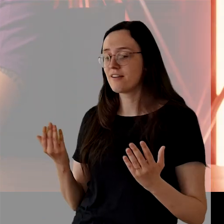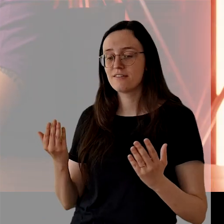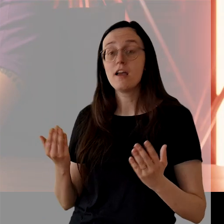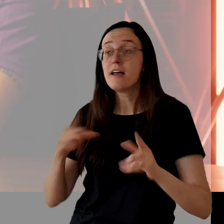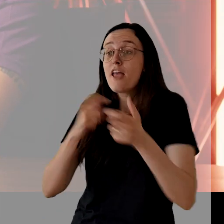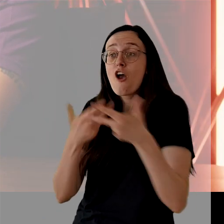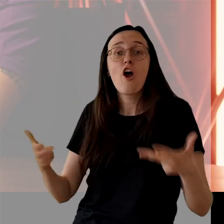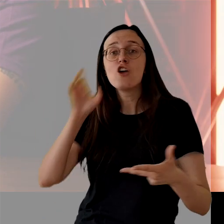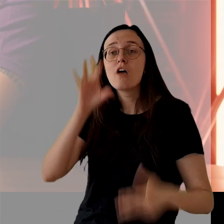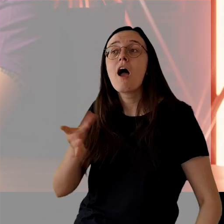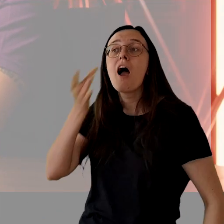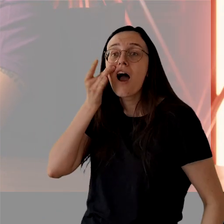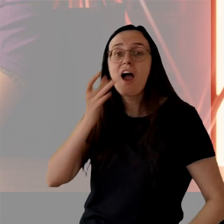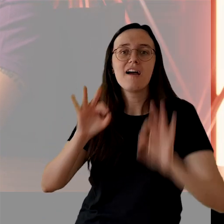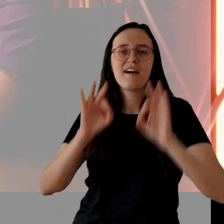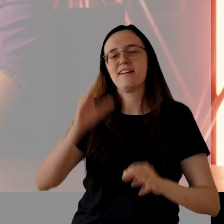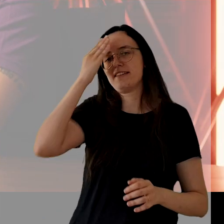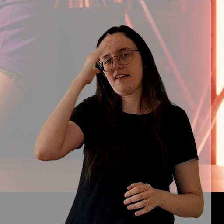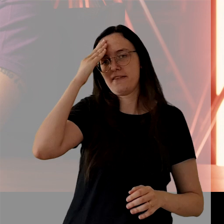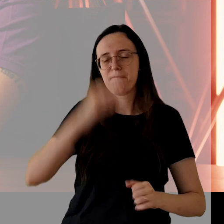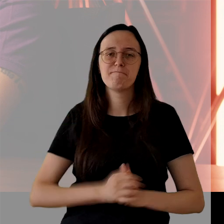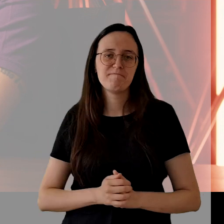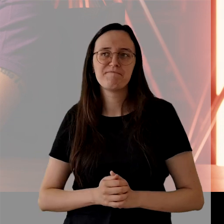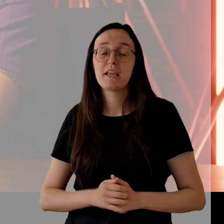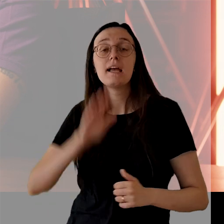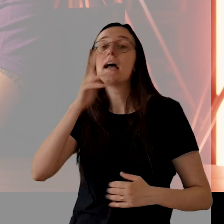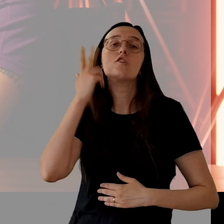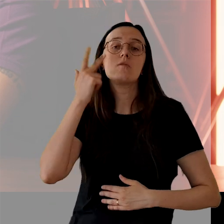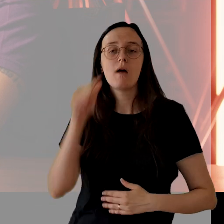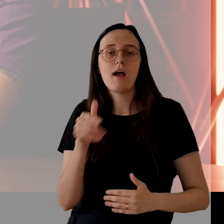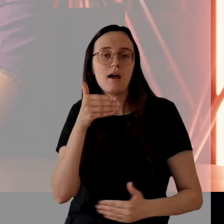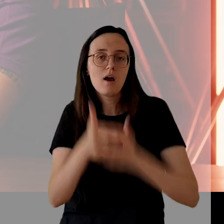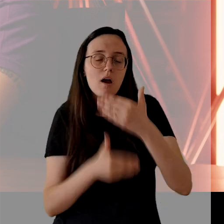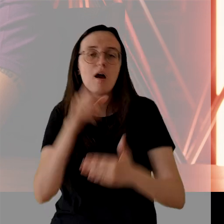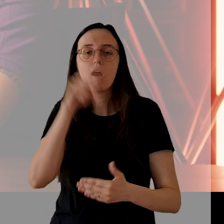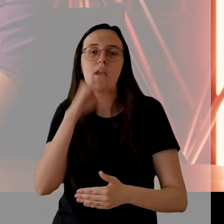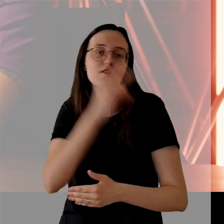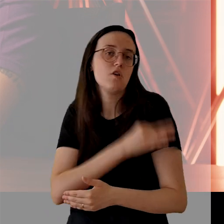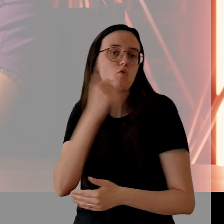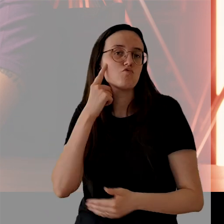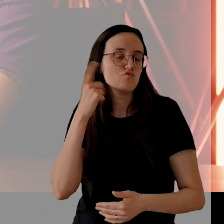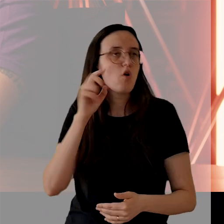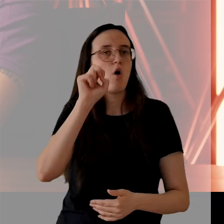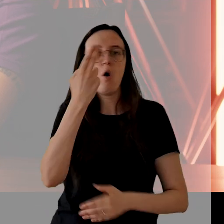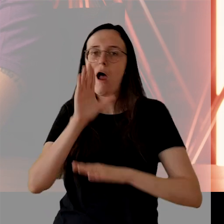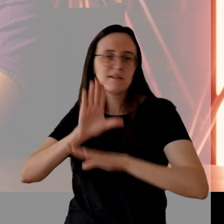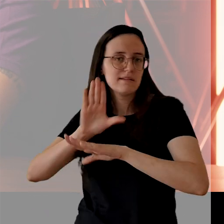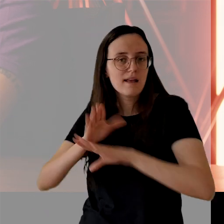mesmo, para entender. Aí, geralmente, nesse processo vai o técnico de som ou vai algum assistente,